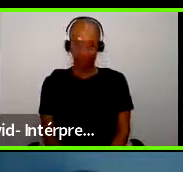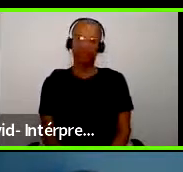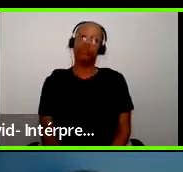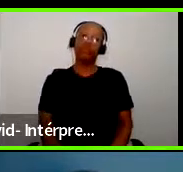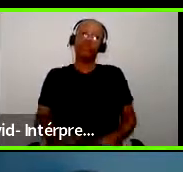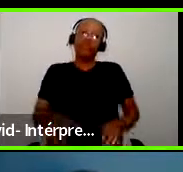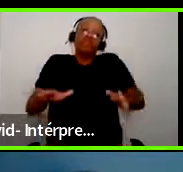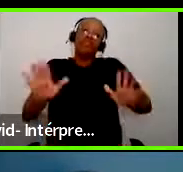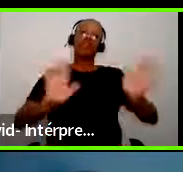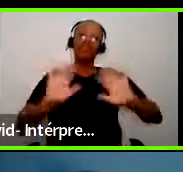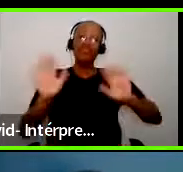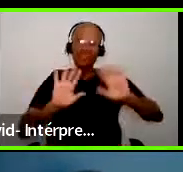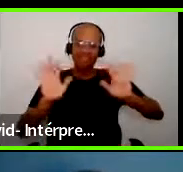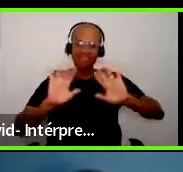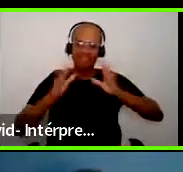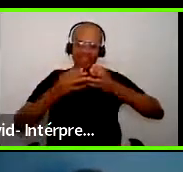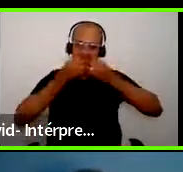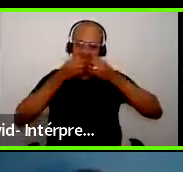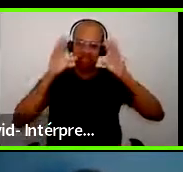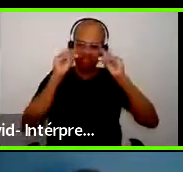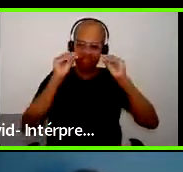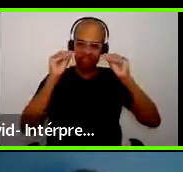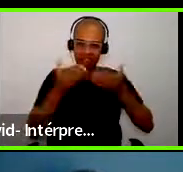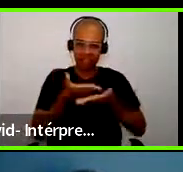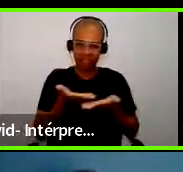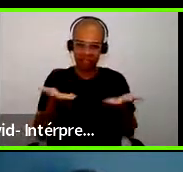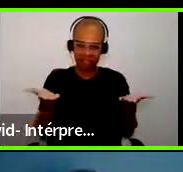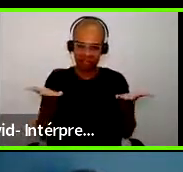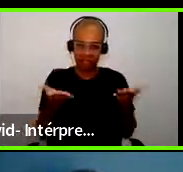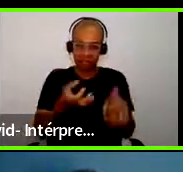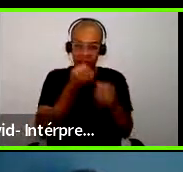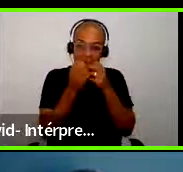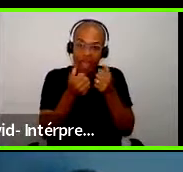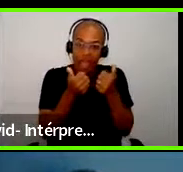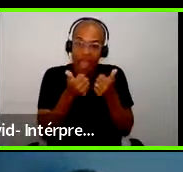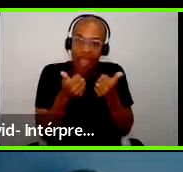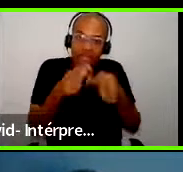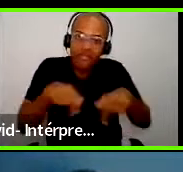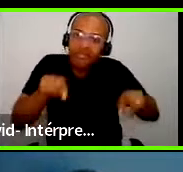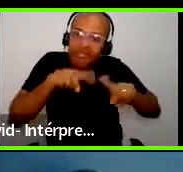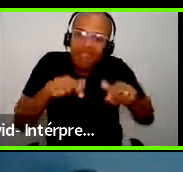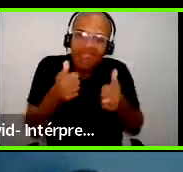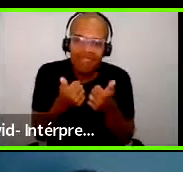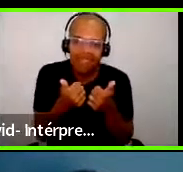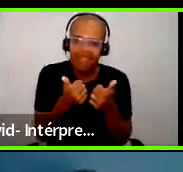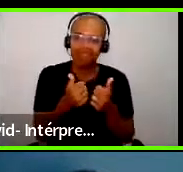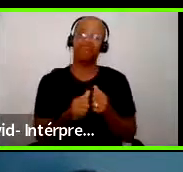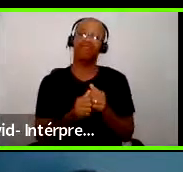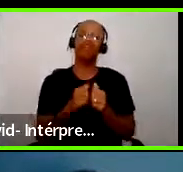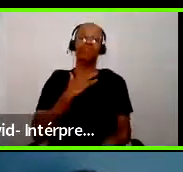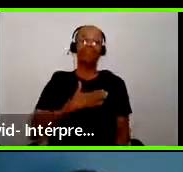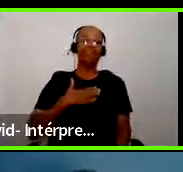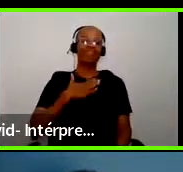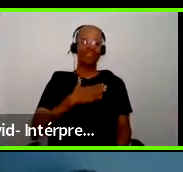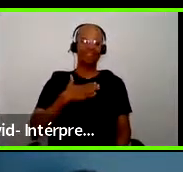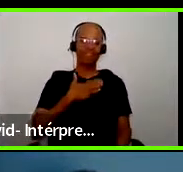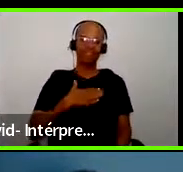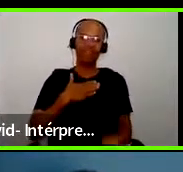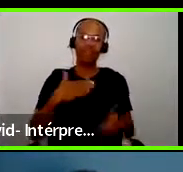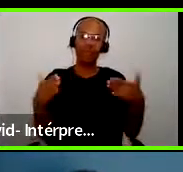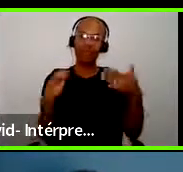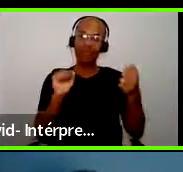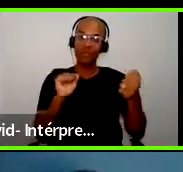Olá, pessoal, boa noite. Tudo bom com vocês? É um prazer tê-los aqui